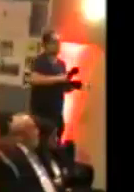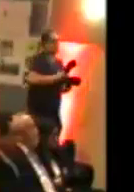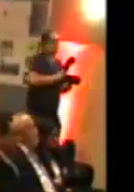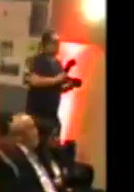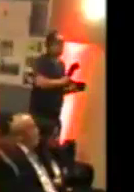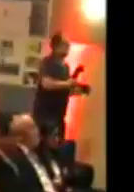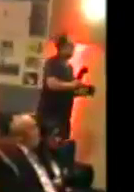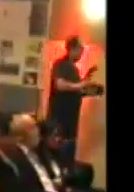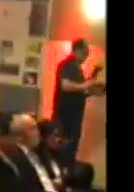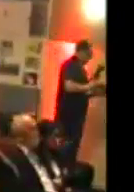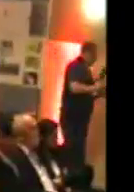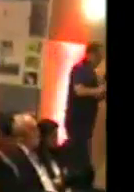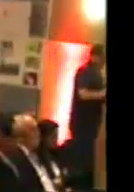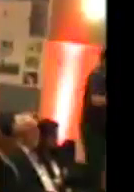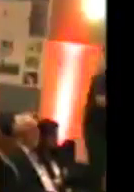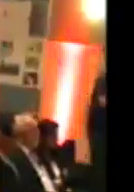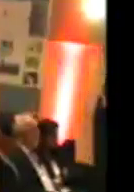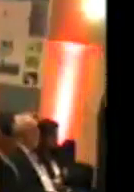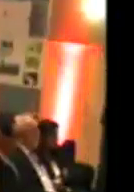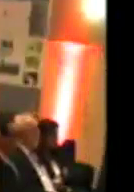colocação.